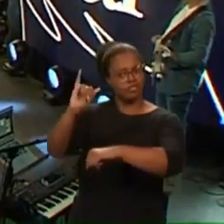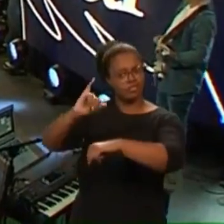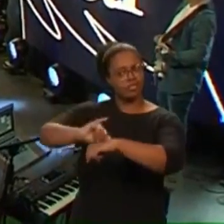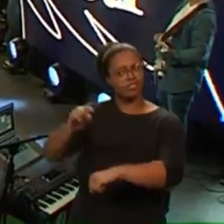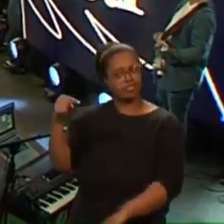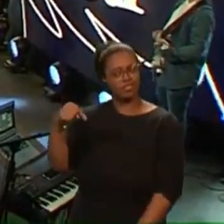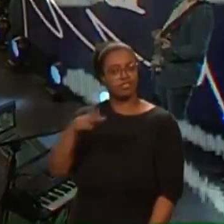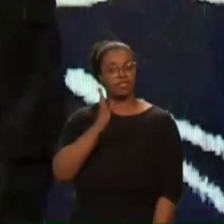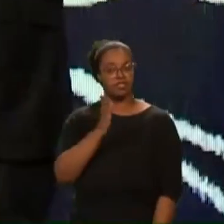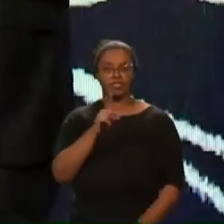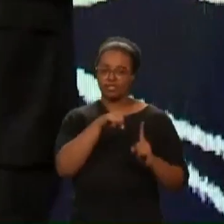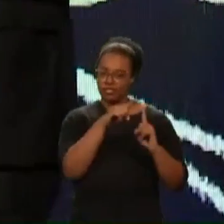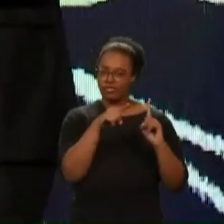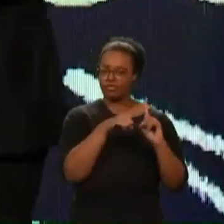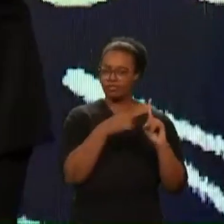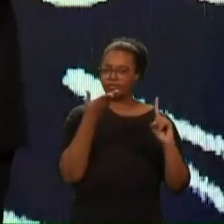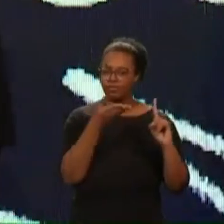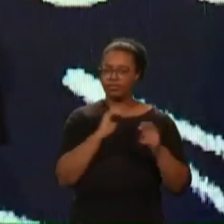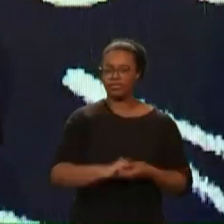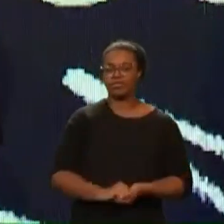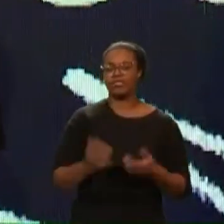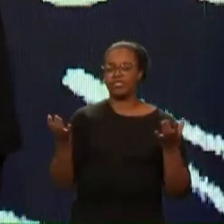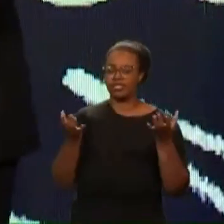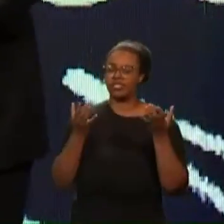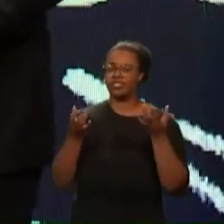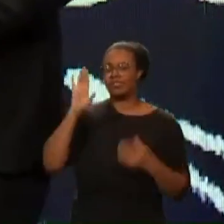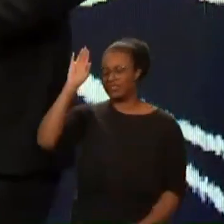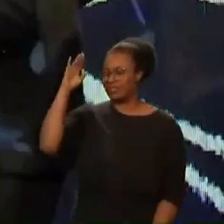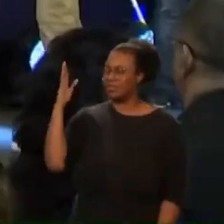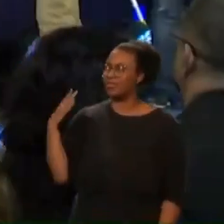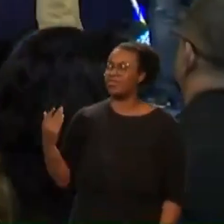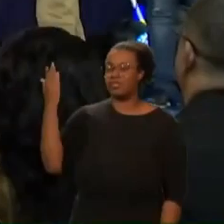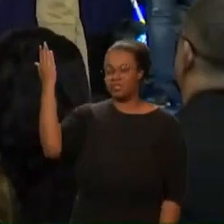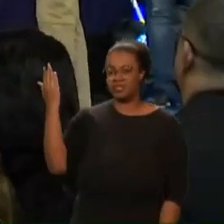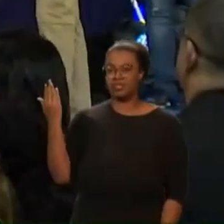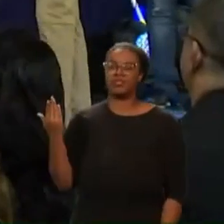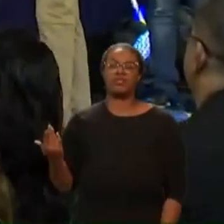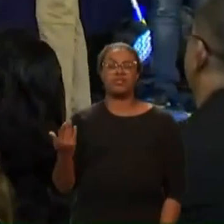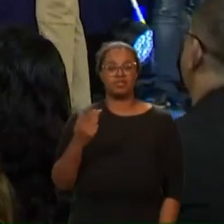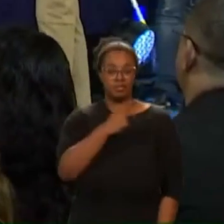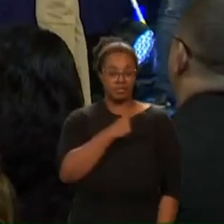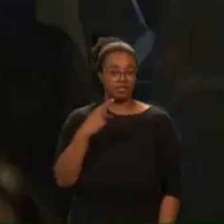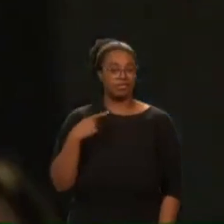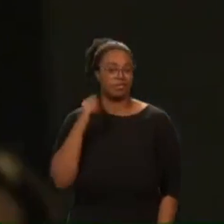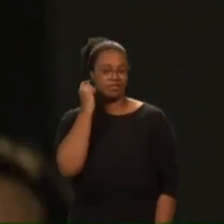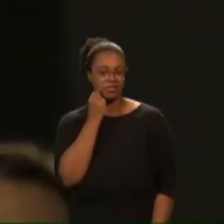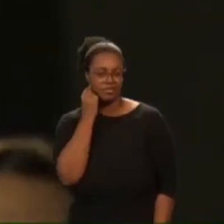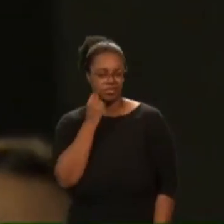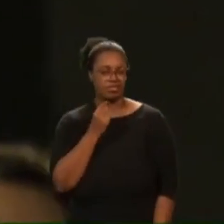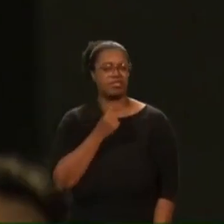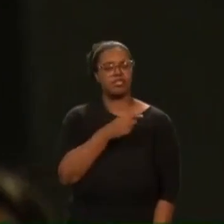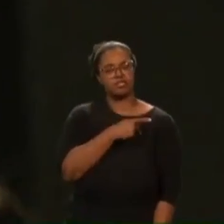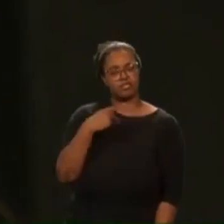tinha dimensão eu quero Honrar o senhor pela sua vida pastor Flavinho pastora Isa dizer que nós honramos